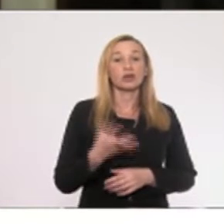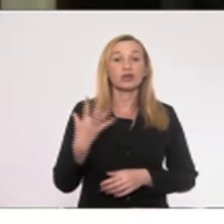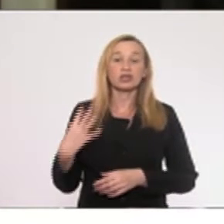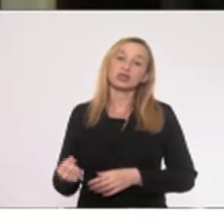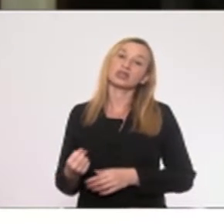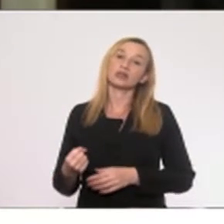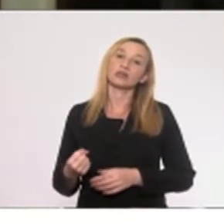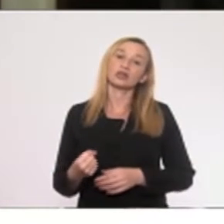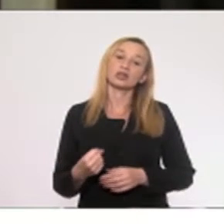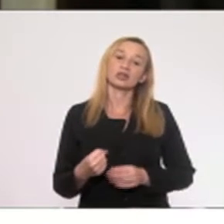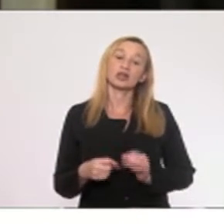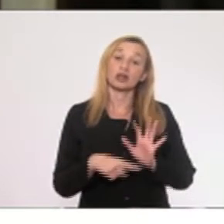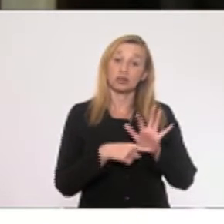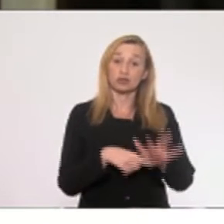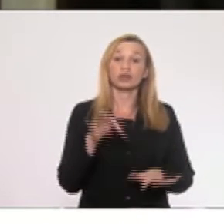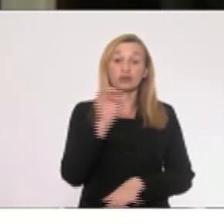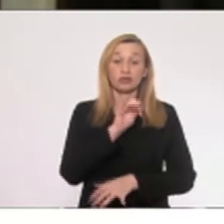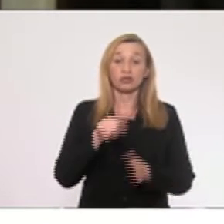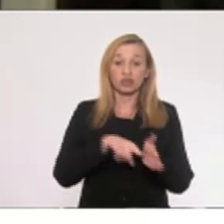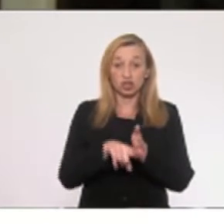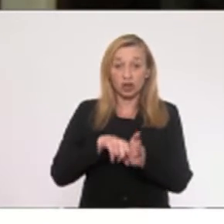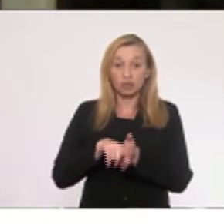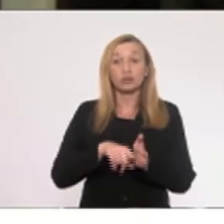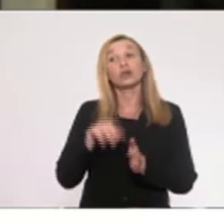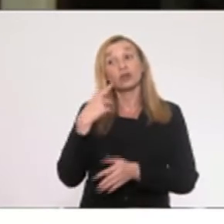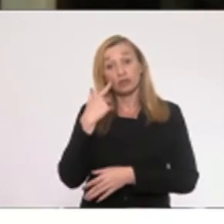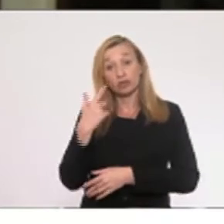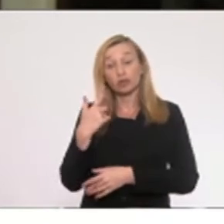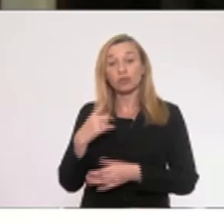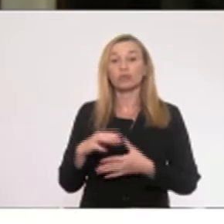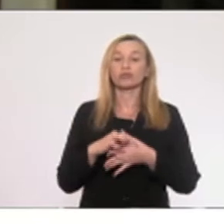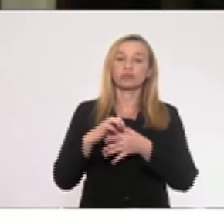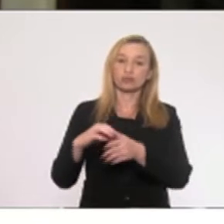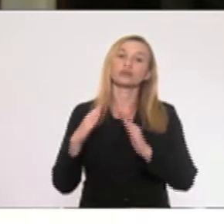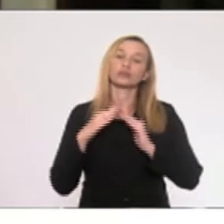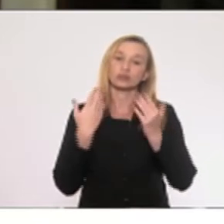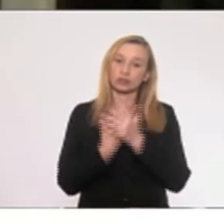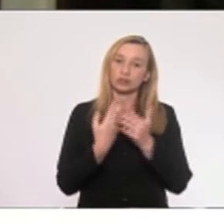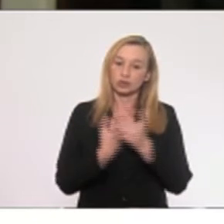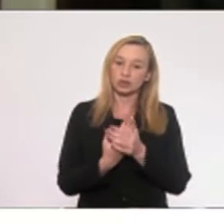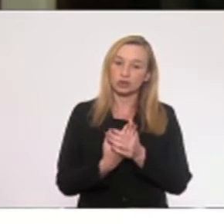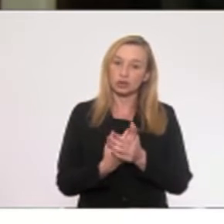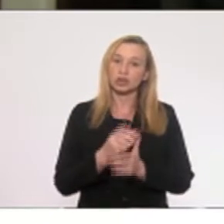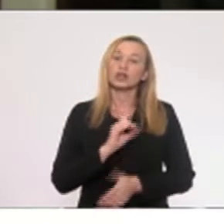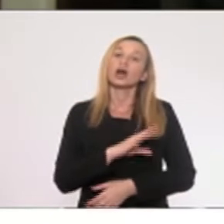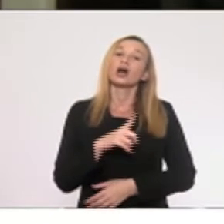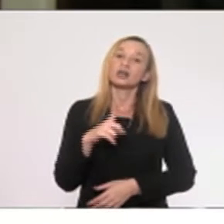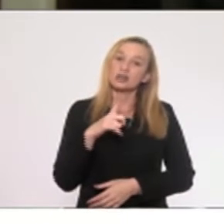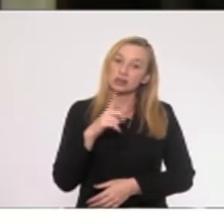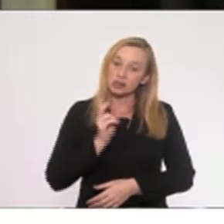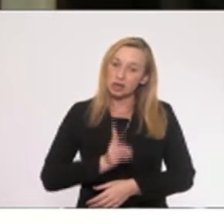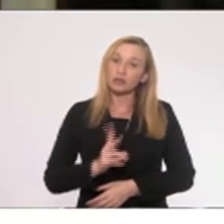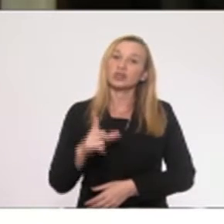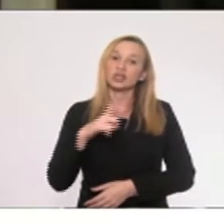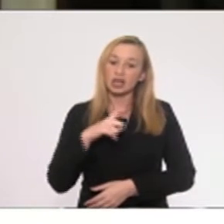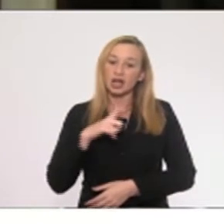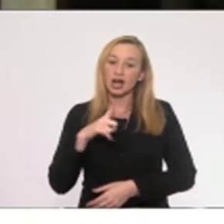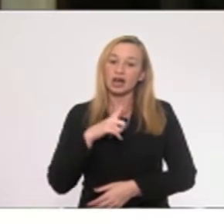à última reunião de colégio de líderes. Sempre haverá vozes de